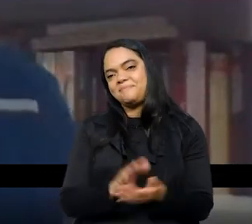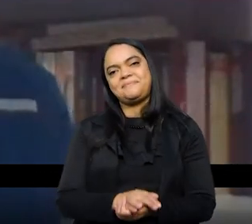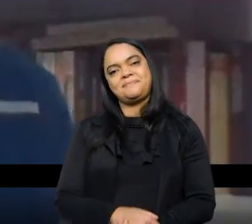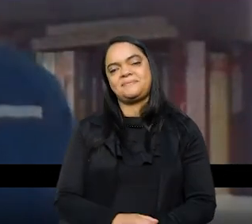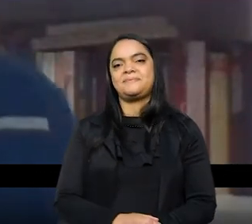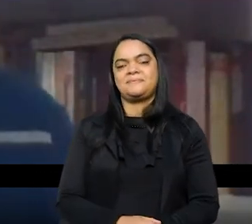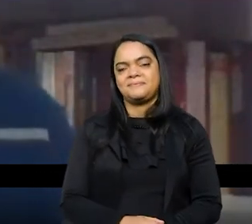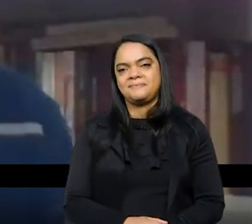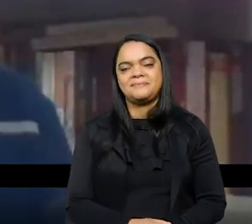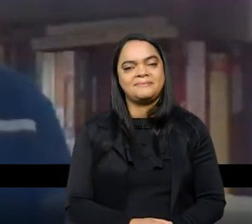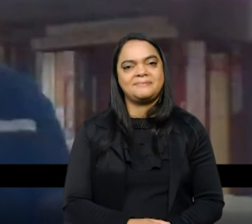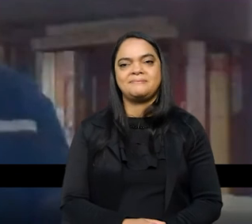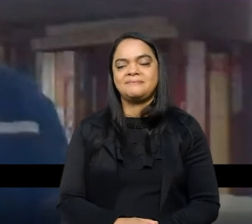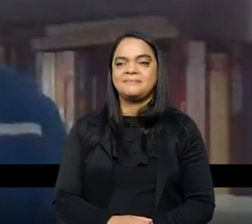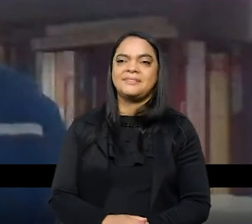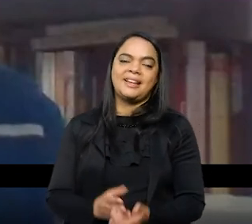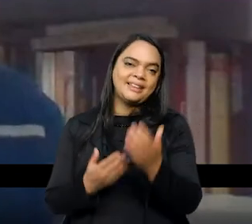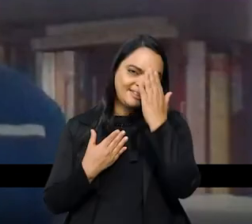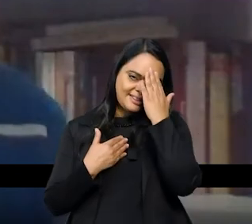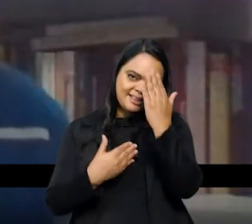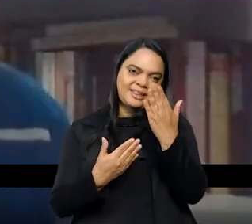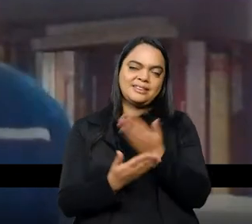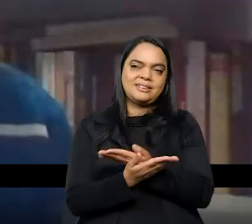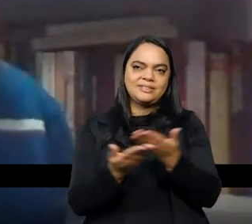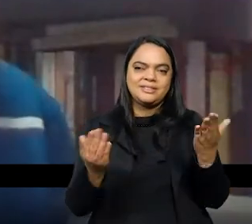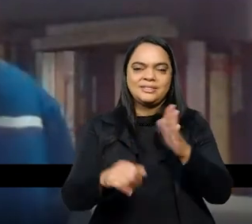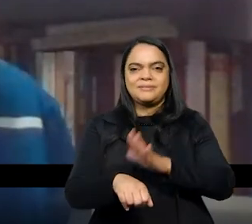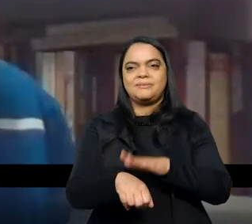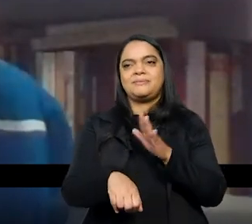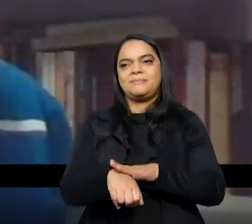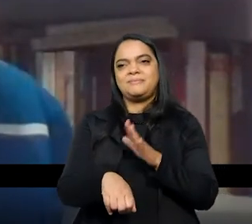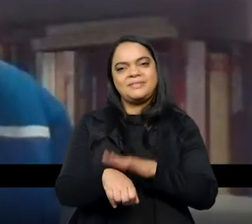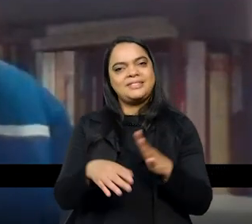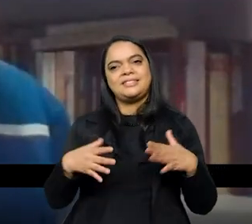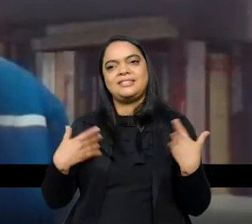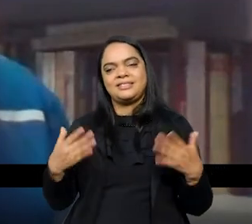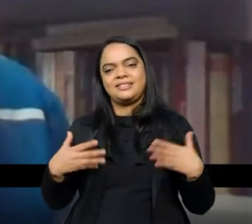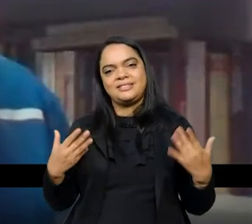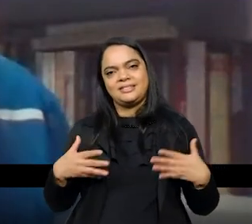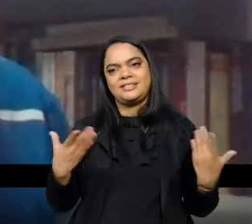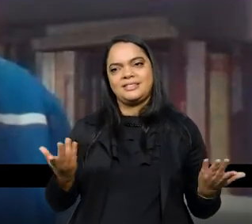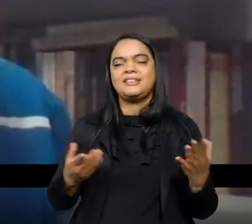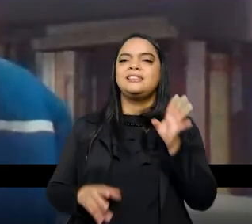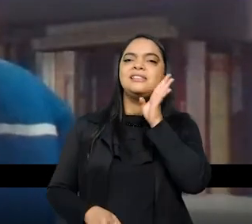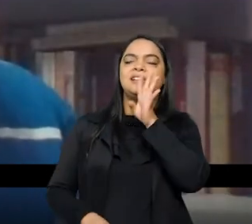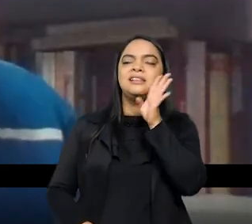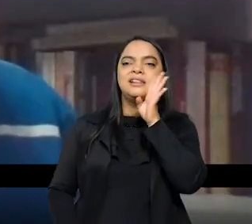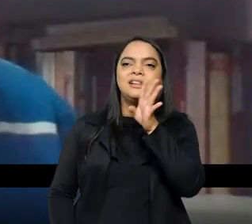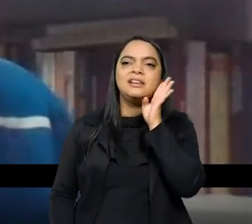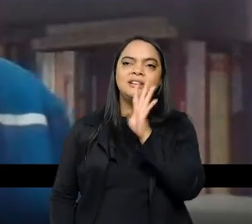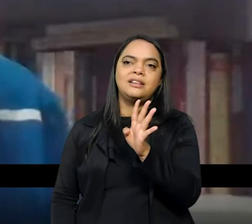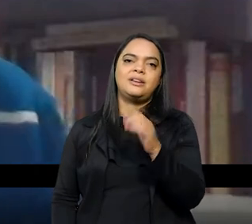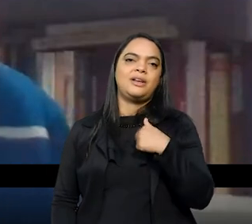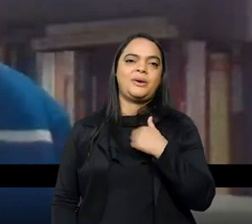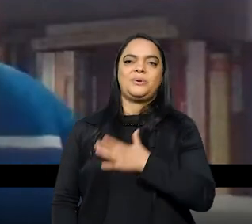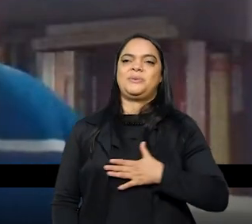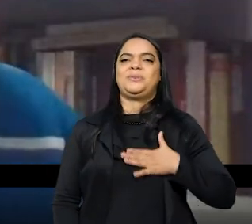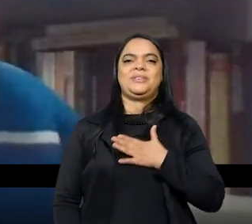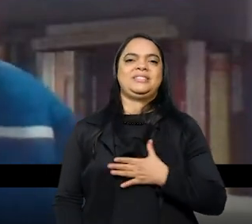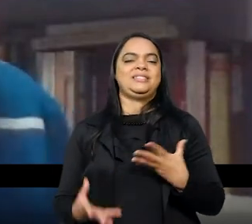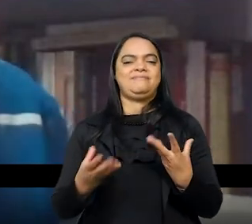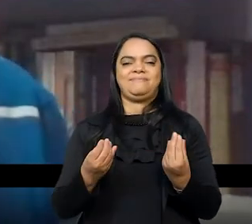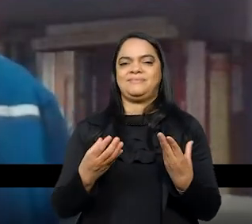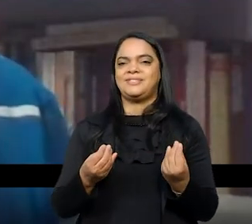E agradecer a vocês por esse momento alegre, né? Um momento bacana. E eu gostei muito de